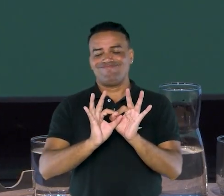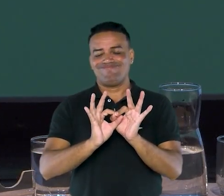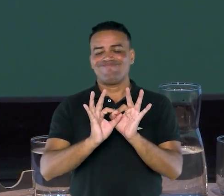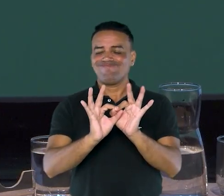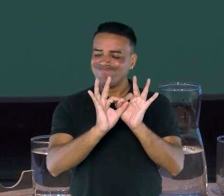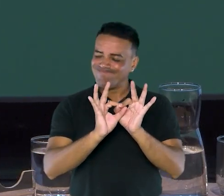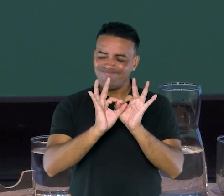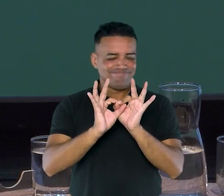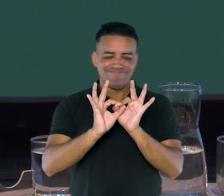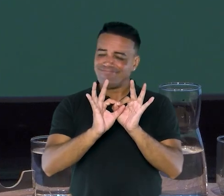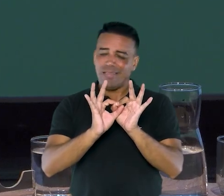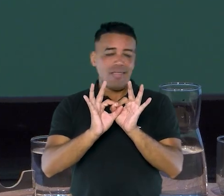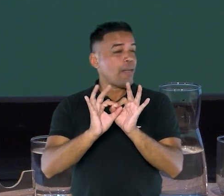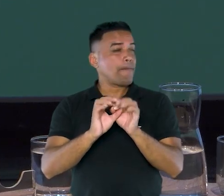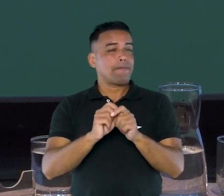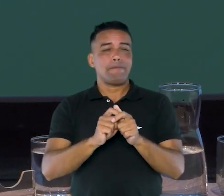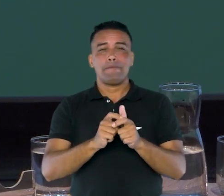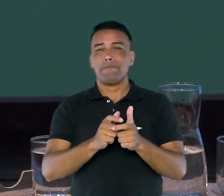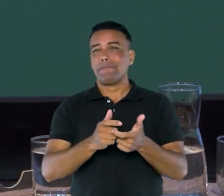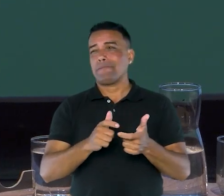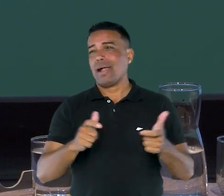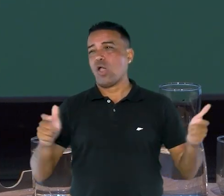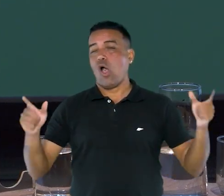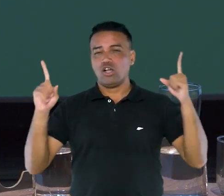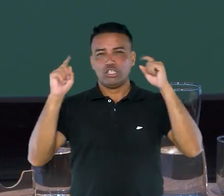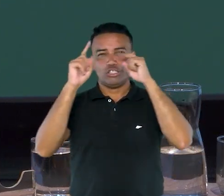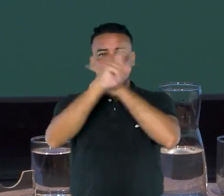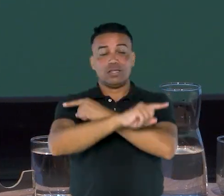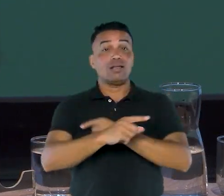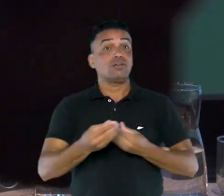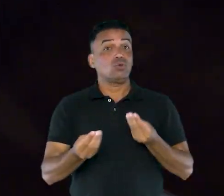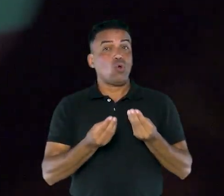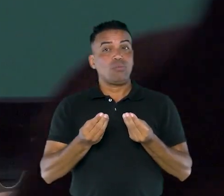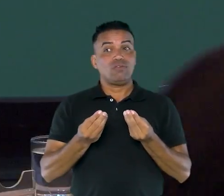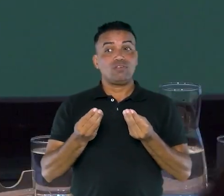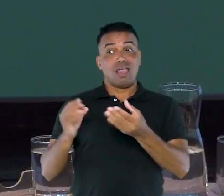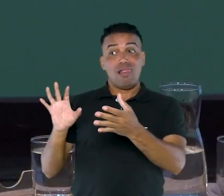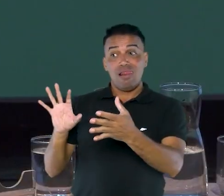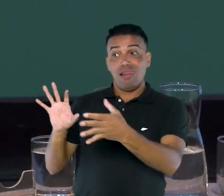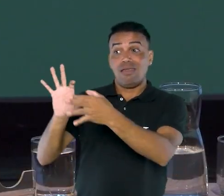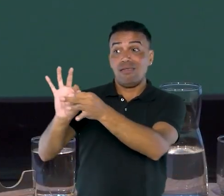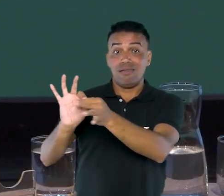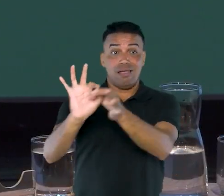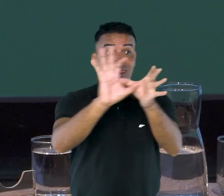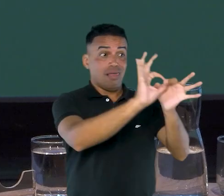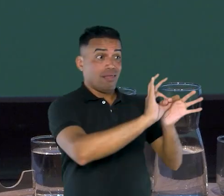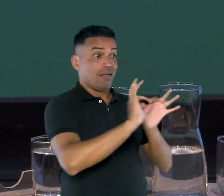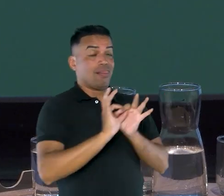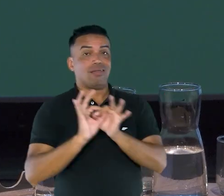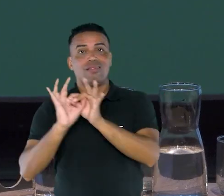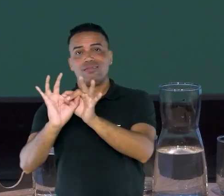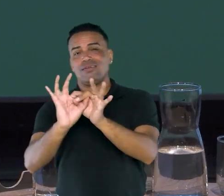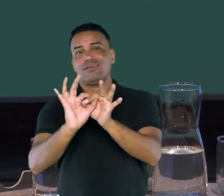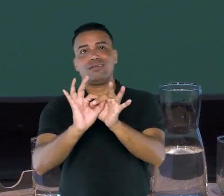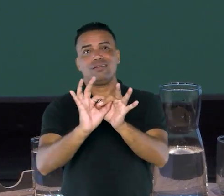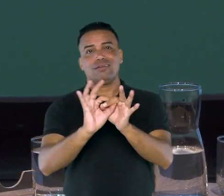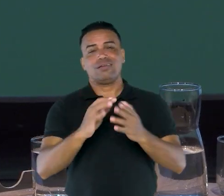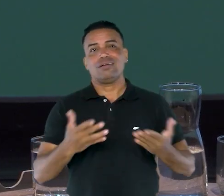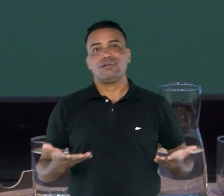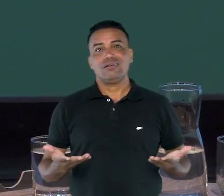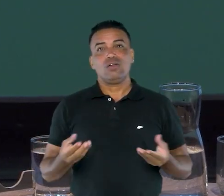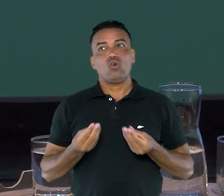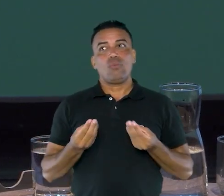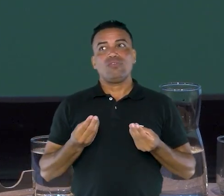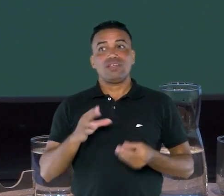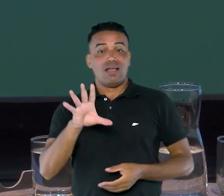isso é um dos maiores mistérios, né? Como é que você se conecta com o outro? Como você faz